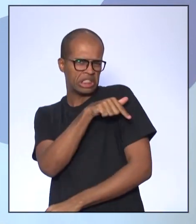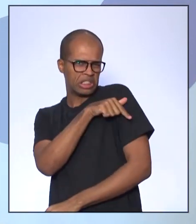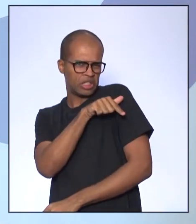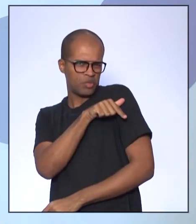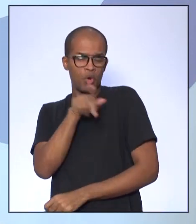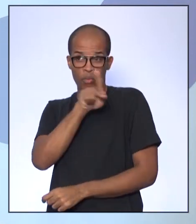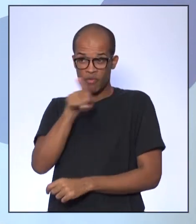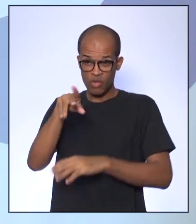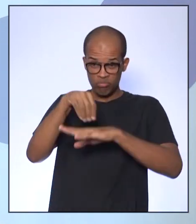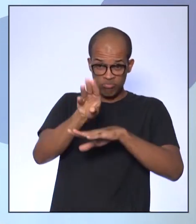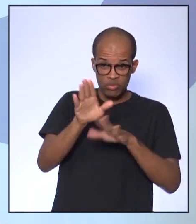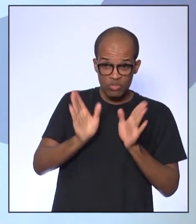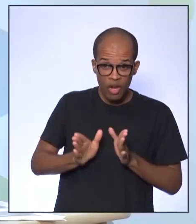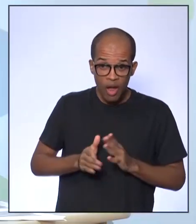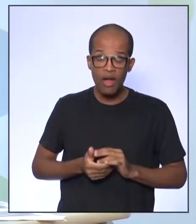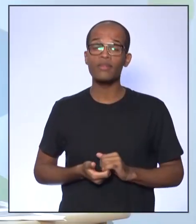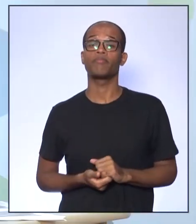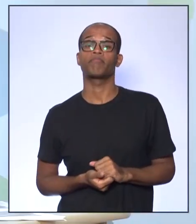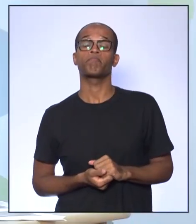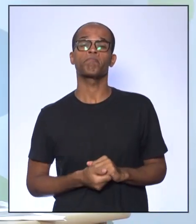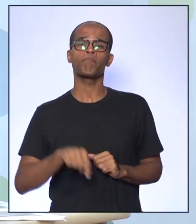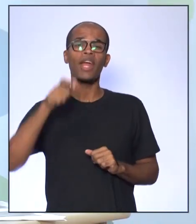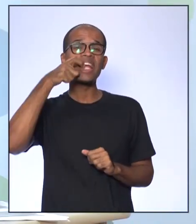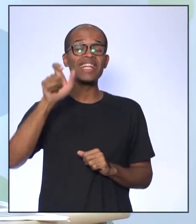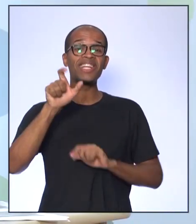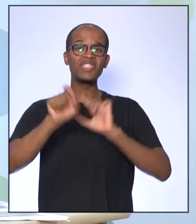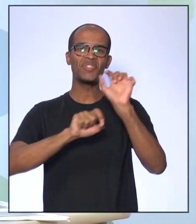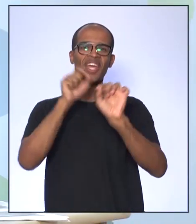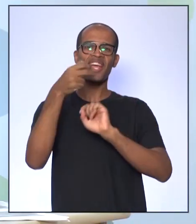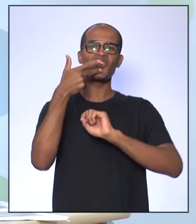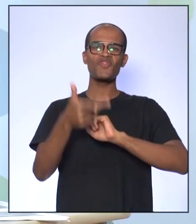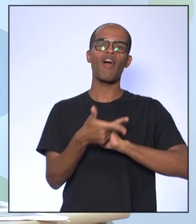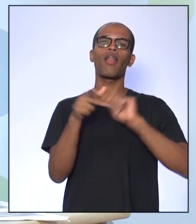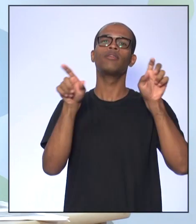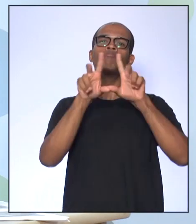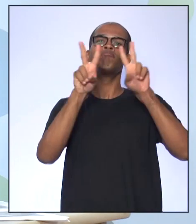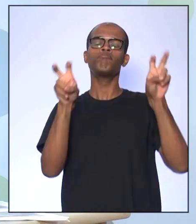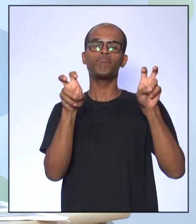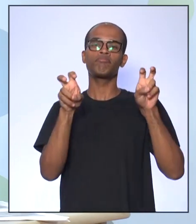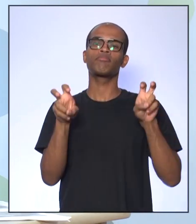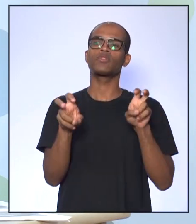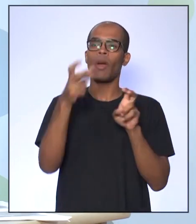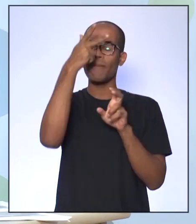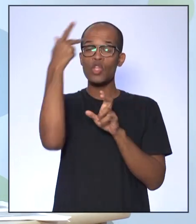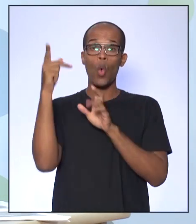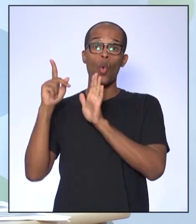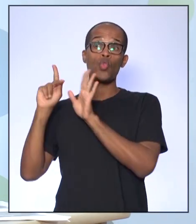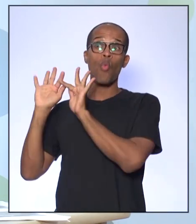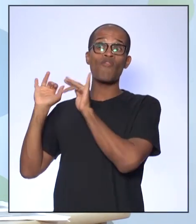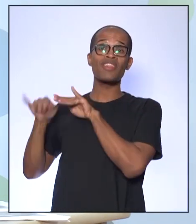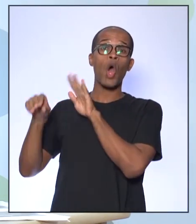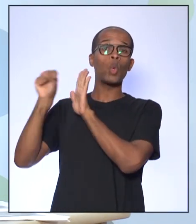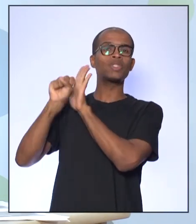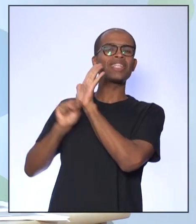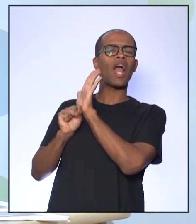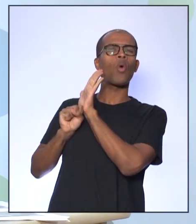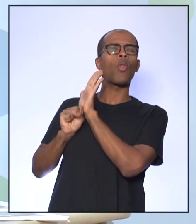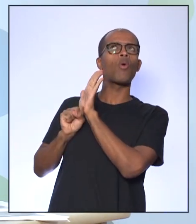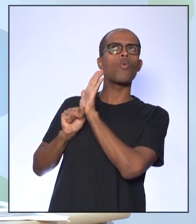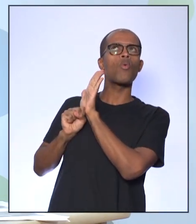te familiarizou com ele? Sabe o que é interessante? Quando a gente fala de um escritor que escreveu textos no final do